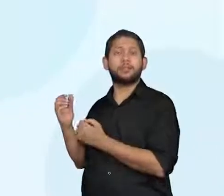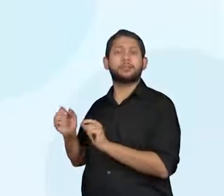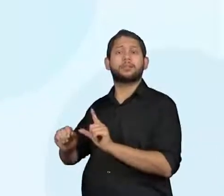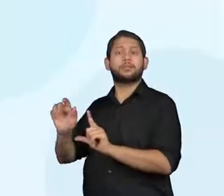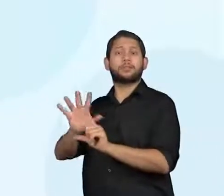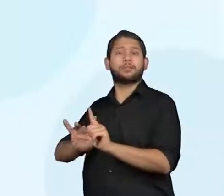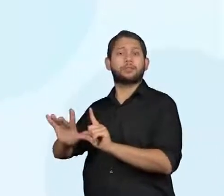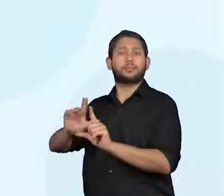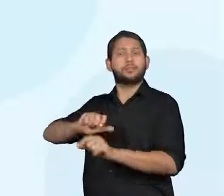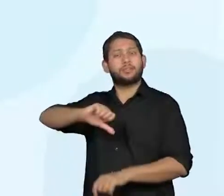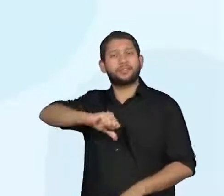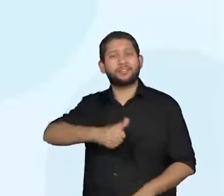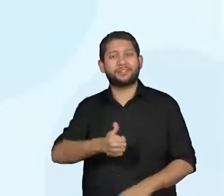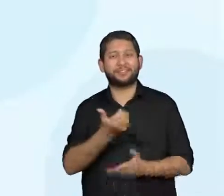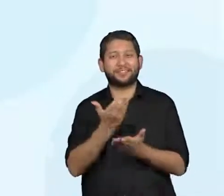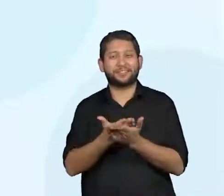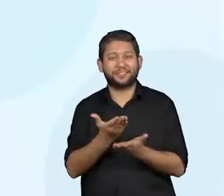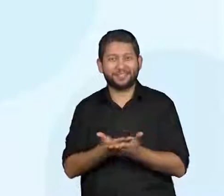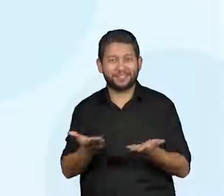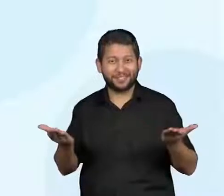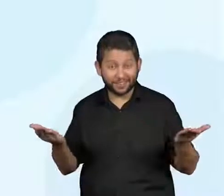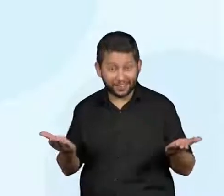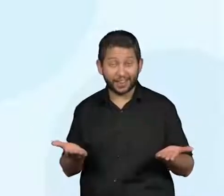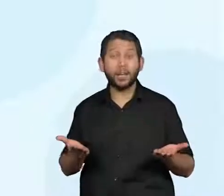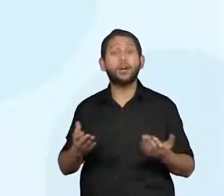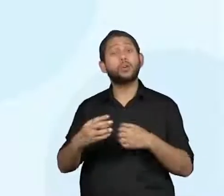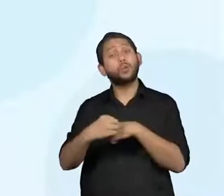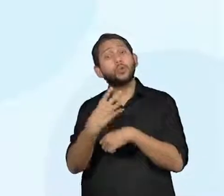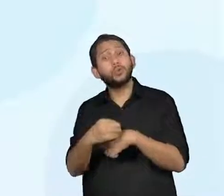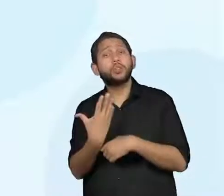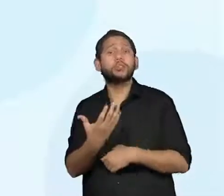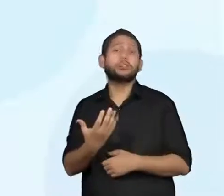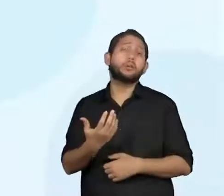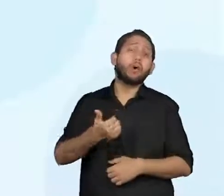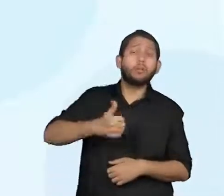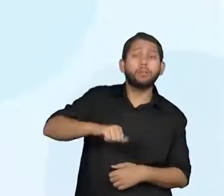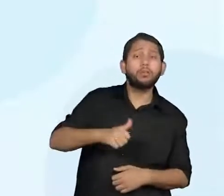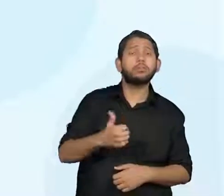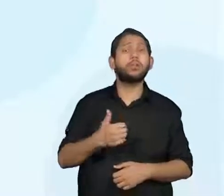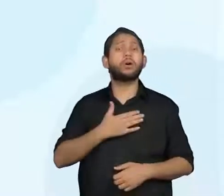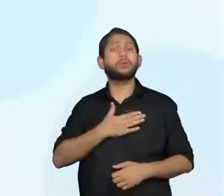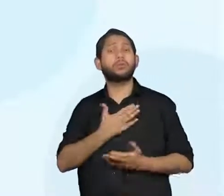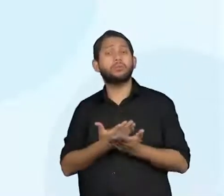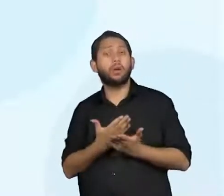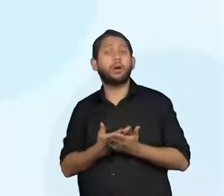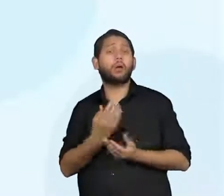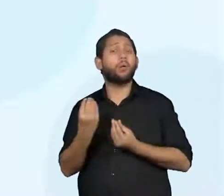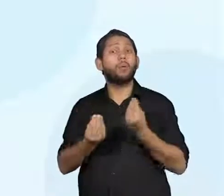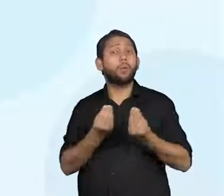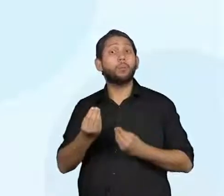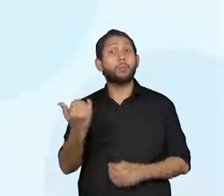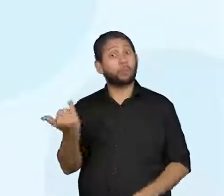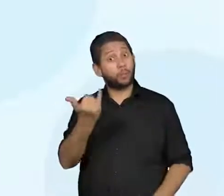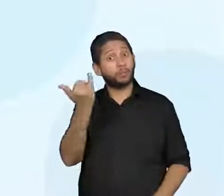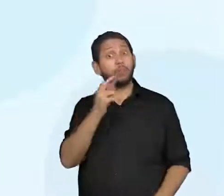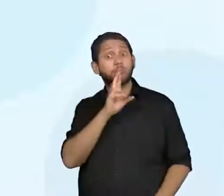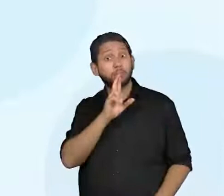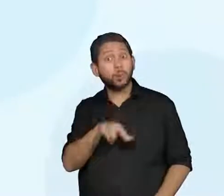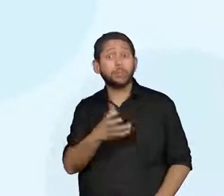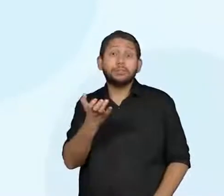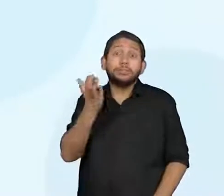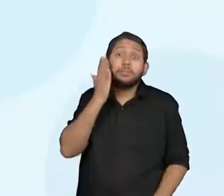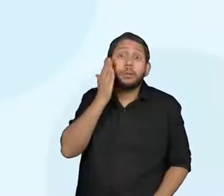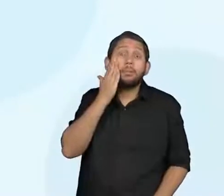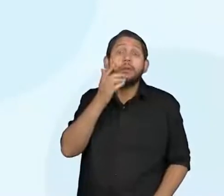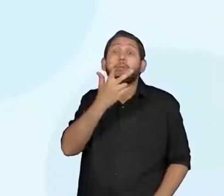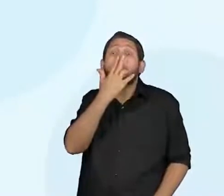hoje, bem como o nosso formulário de sugestões, de avaliação, que é muito importante vocês responderem aí para a gente saber o que